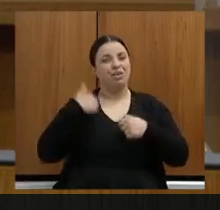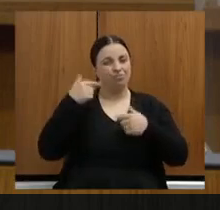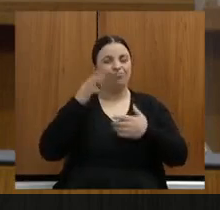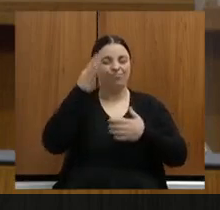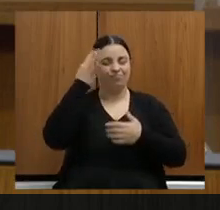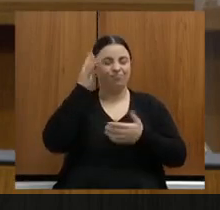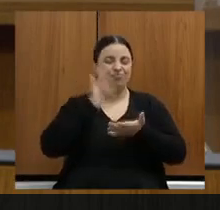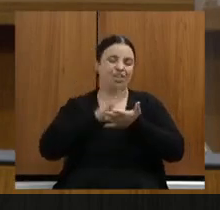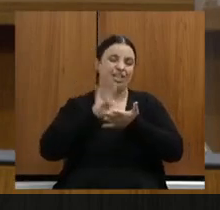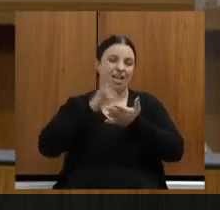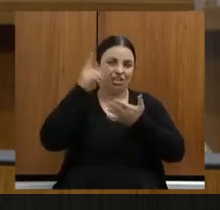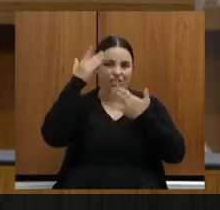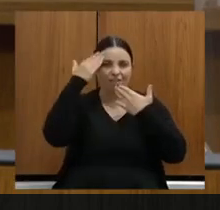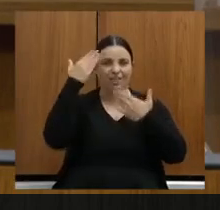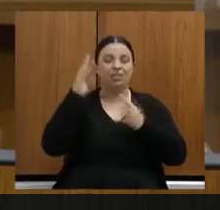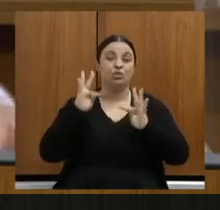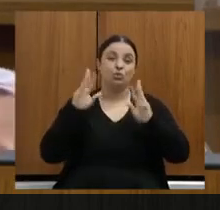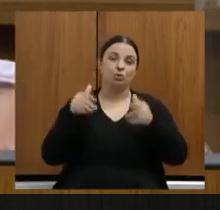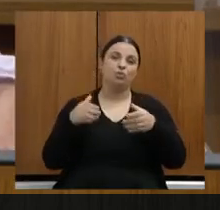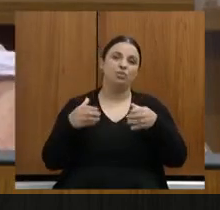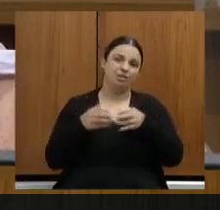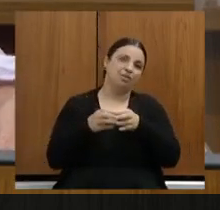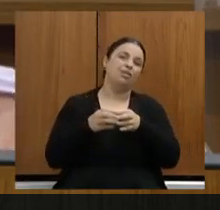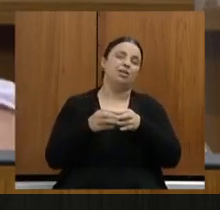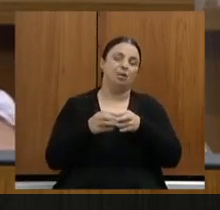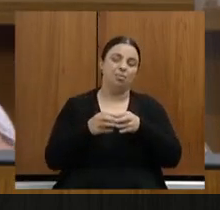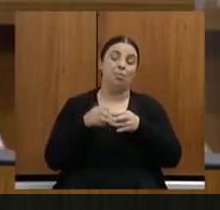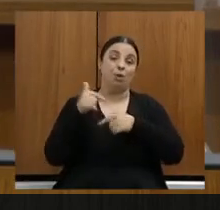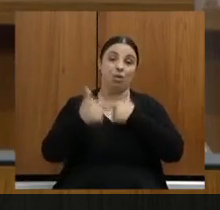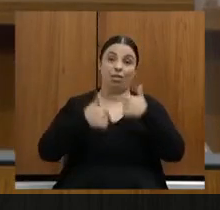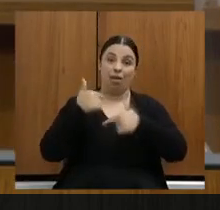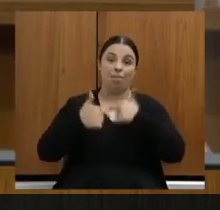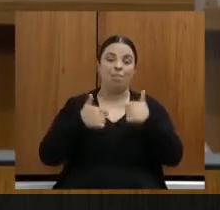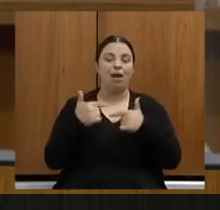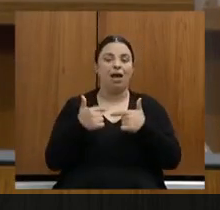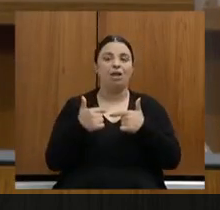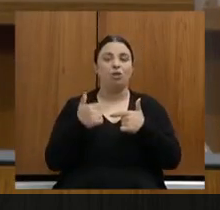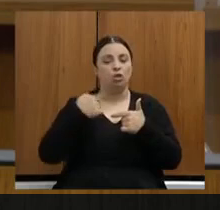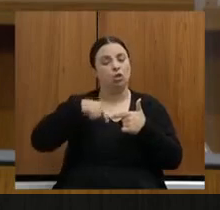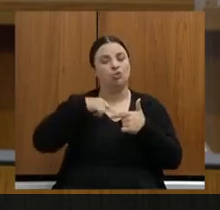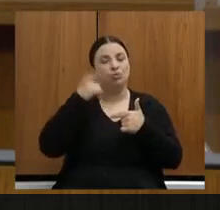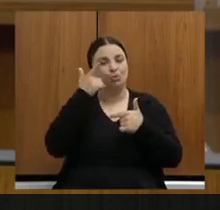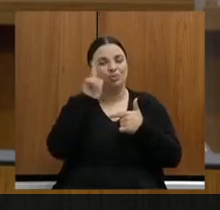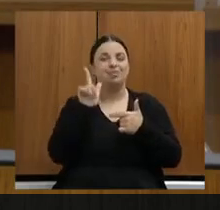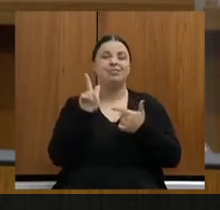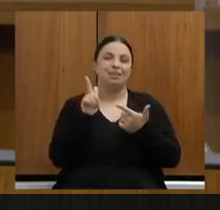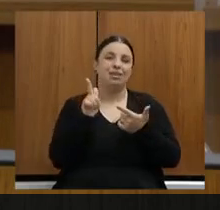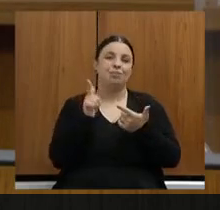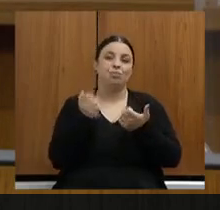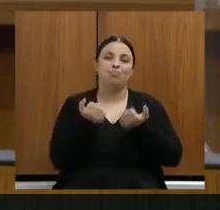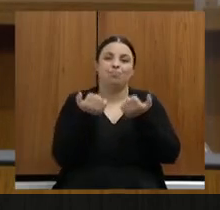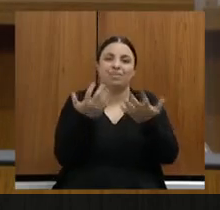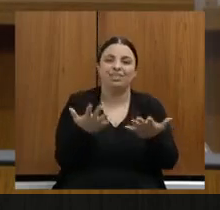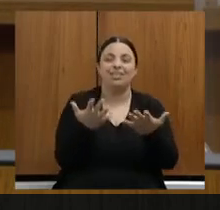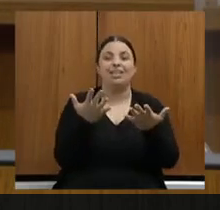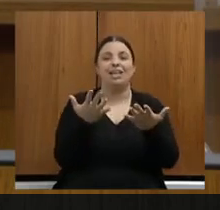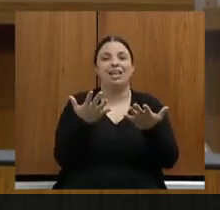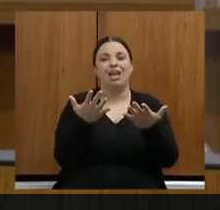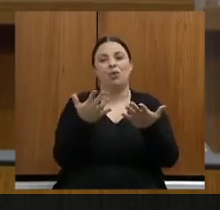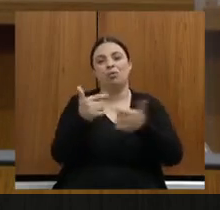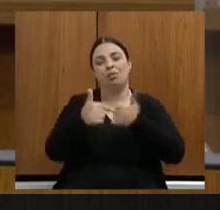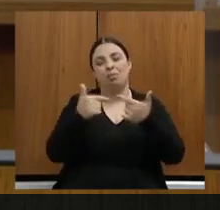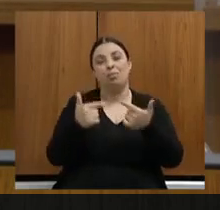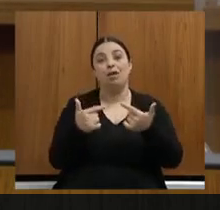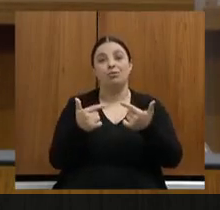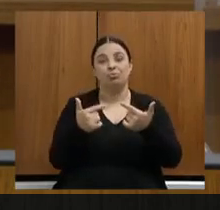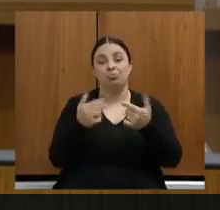agradeço a toda a equipe também por esse trabalho e essas entrega que a gente pode fazer ainda que um pequeno orçamento mas eu